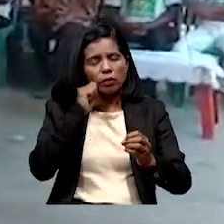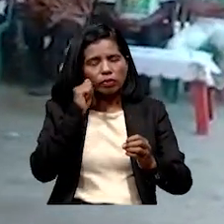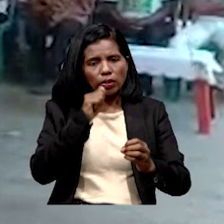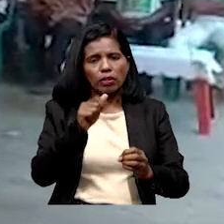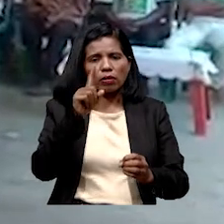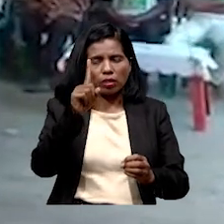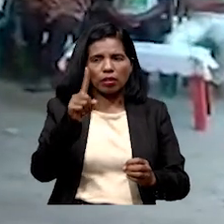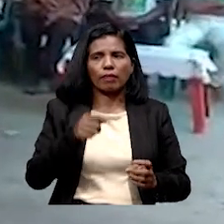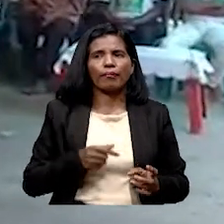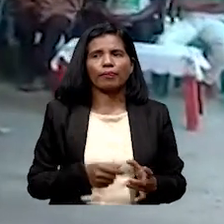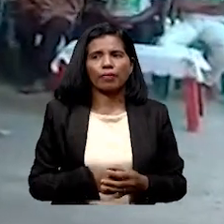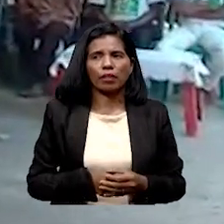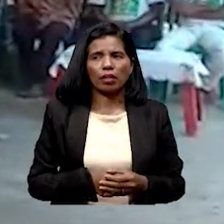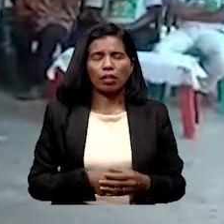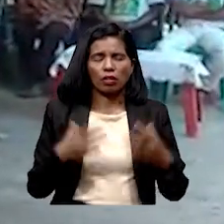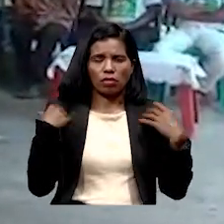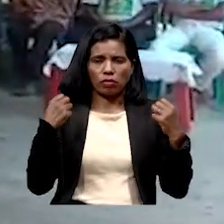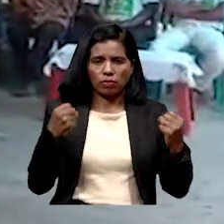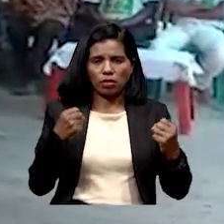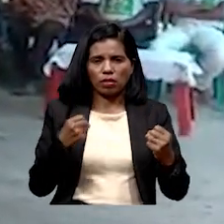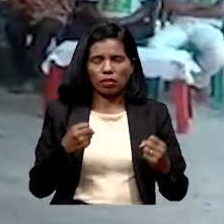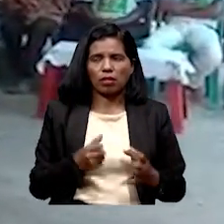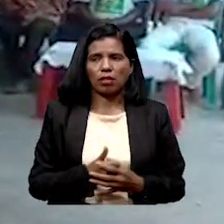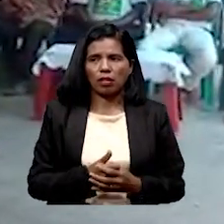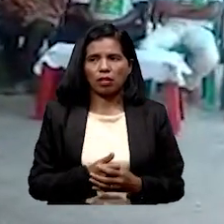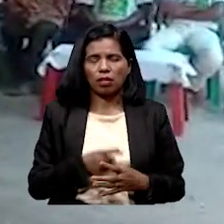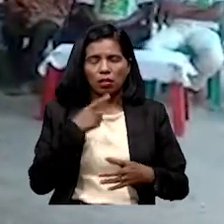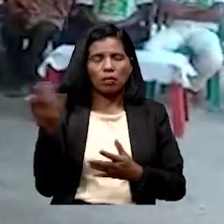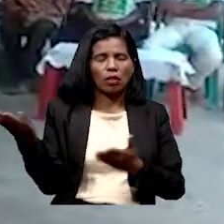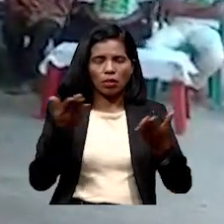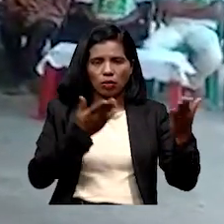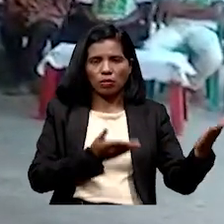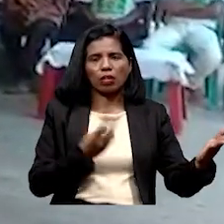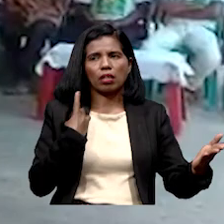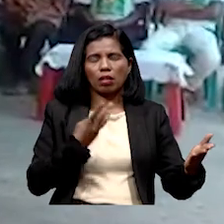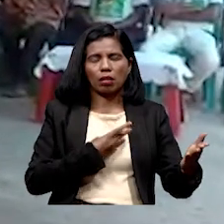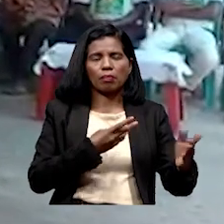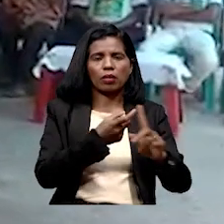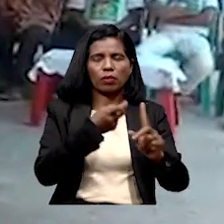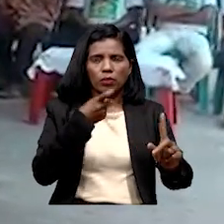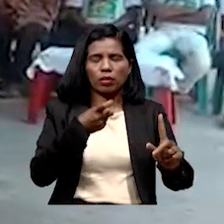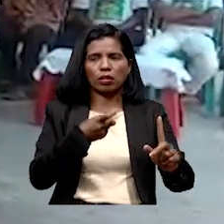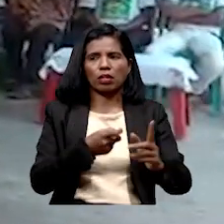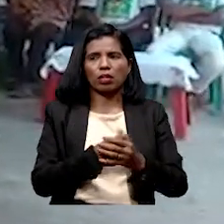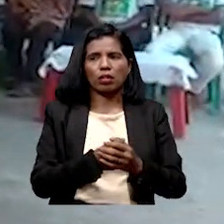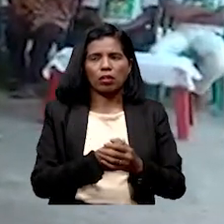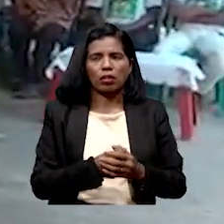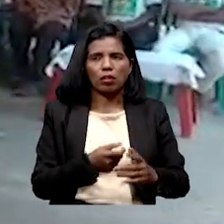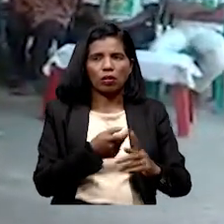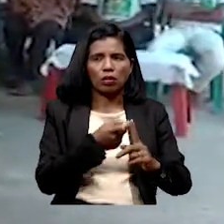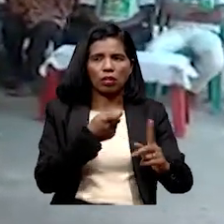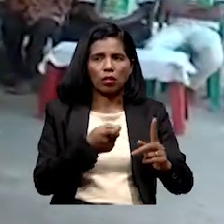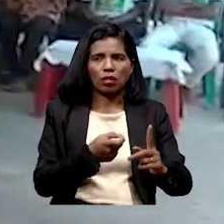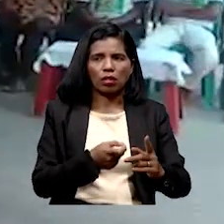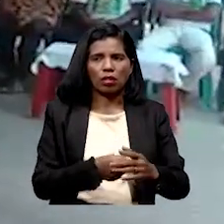ida. Forte Interteves. Niemo Gloriani, Kusi, Ustiku,